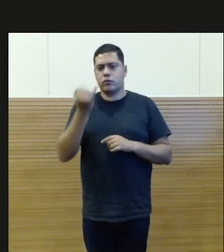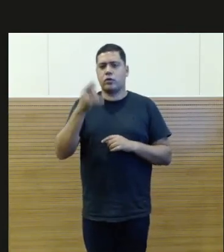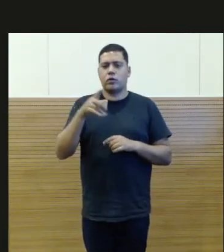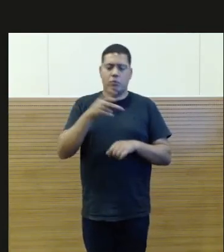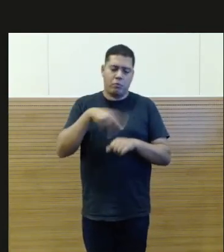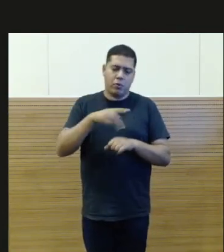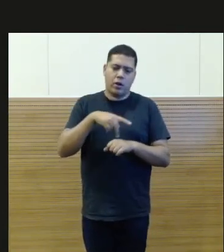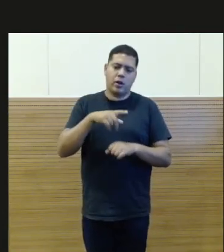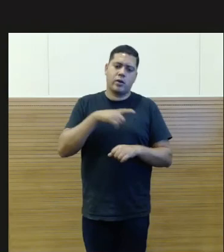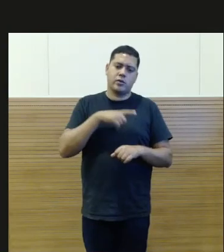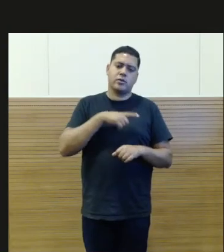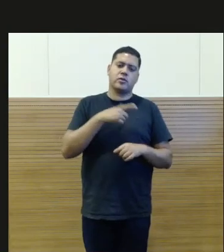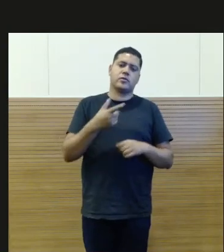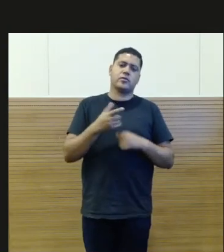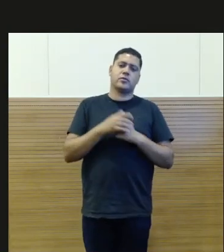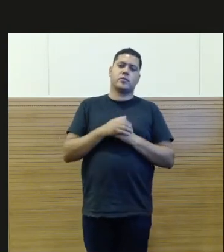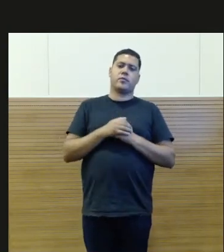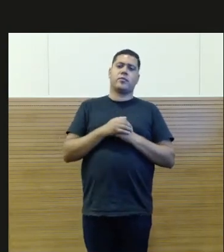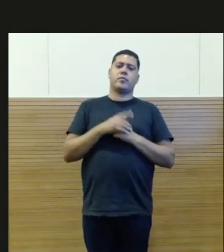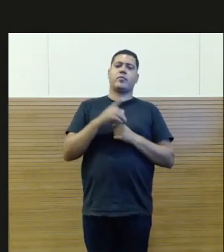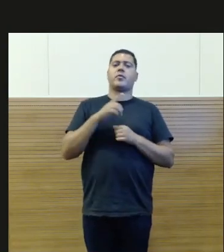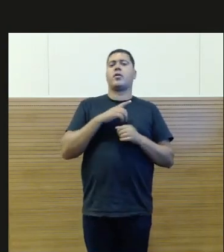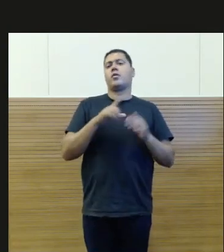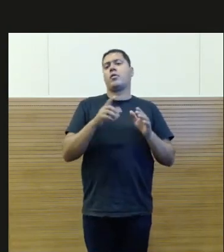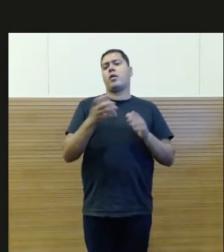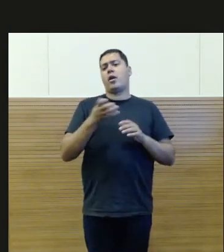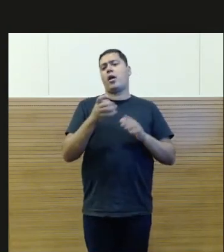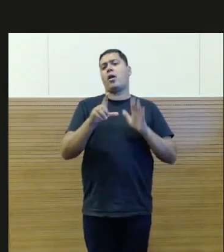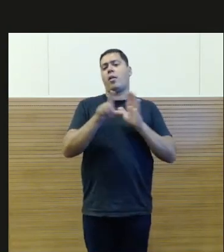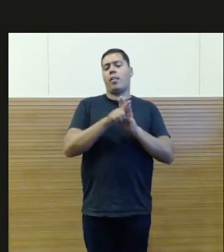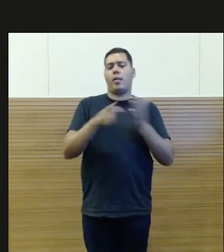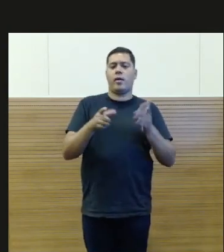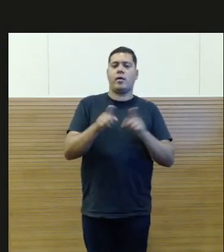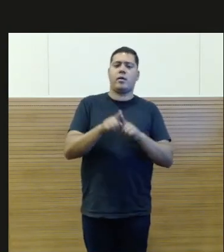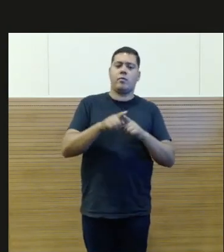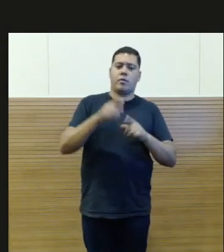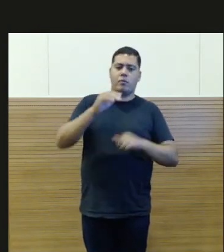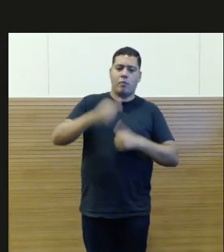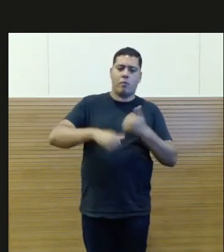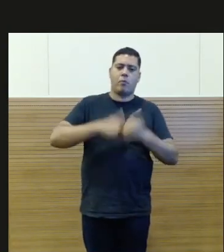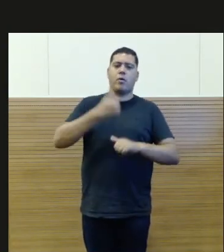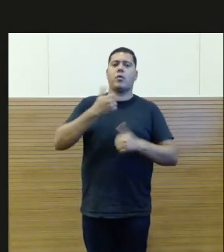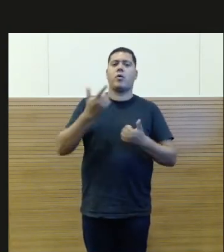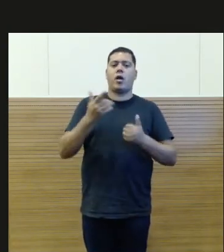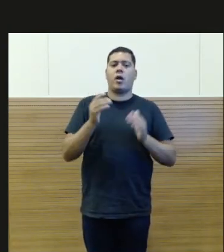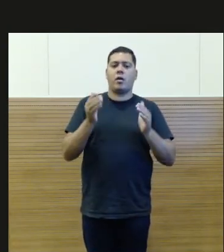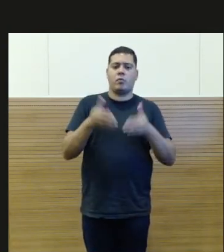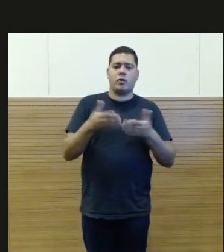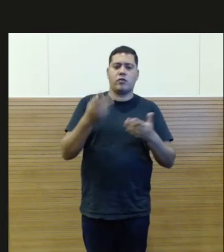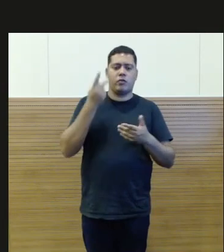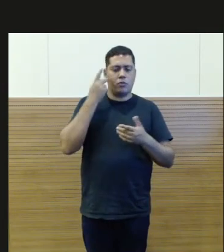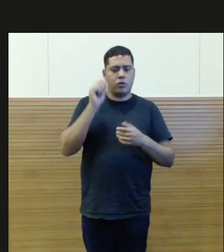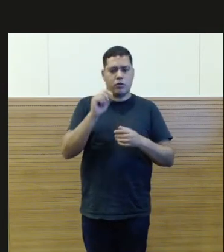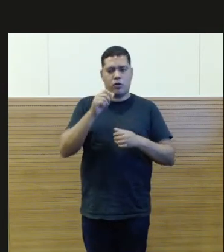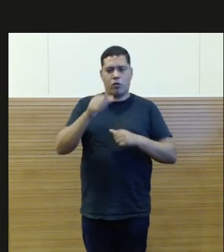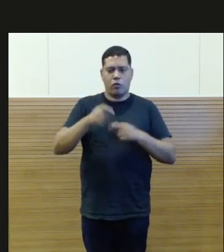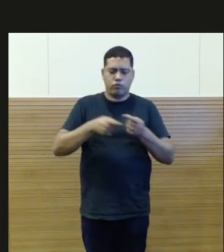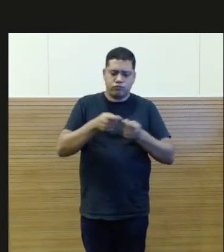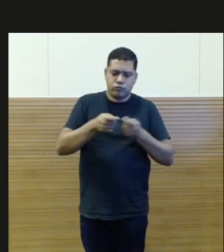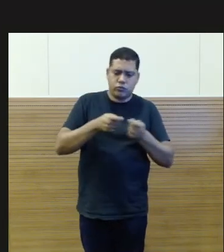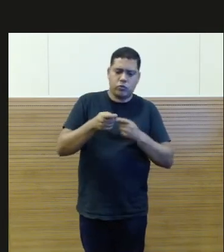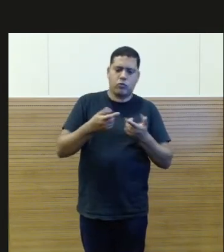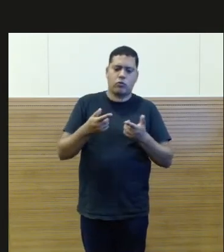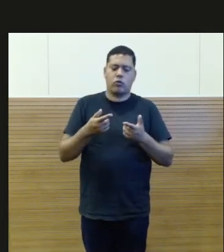eles buscam legislações e aperfeiçoam suas legislações específicas para a regulação de